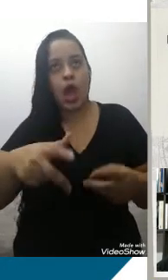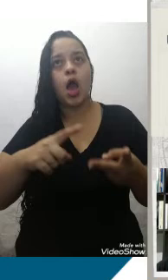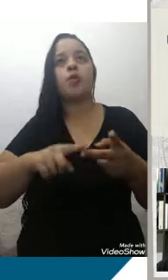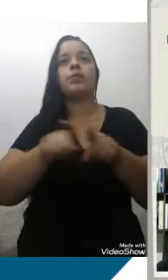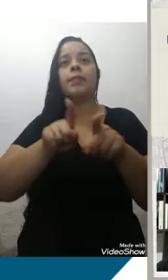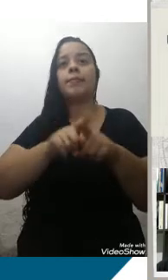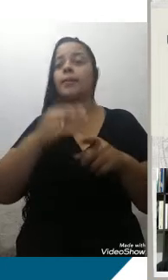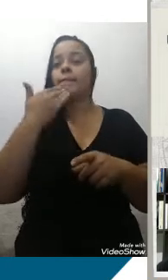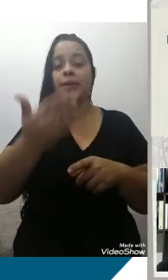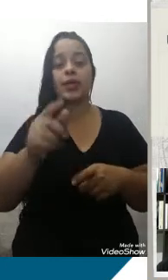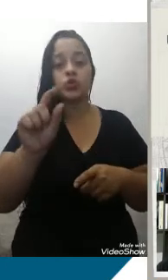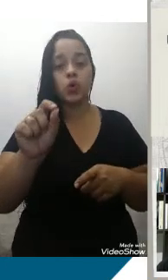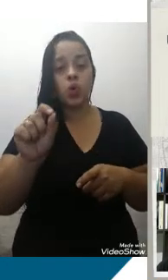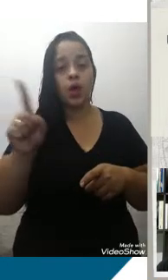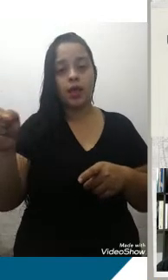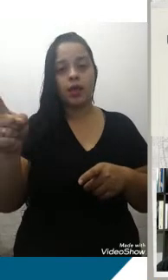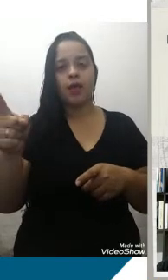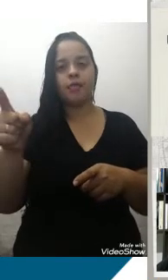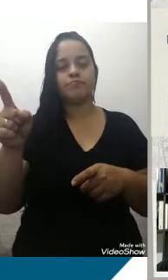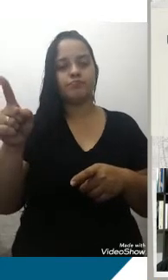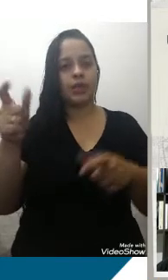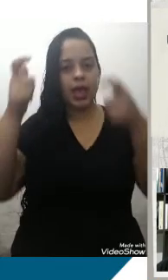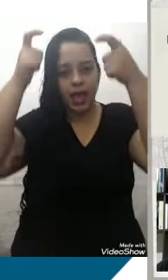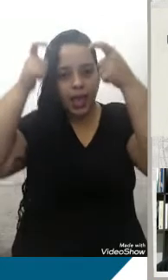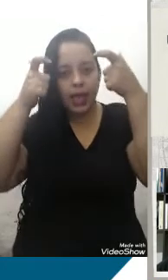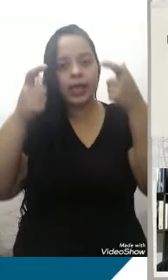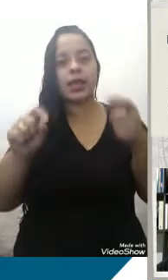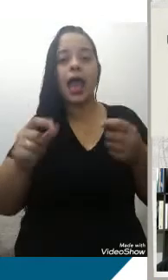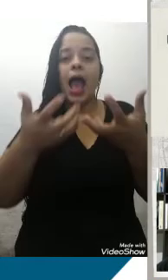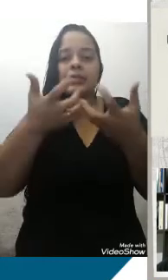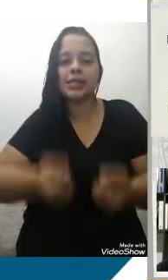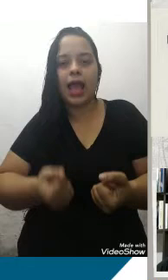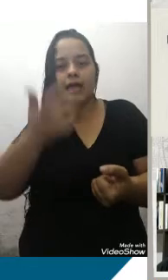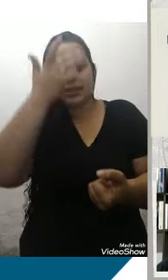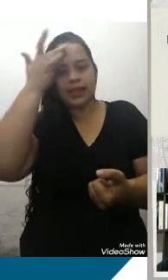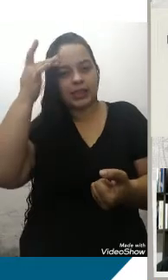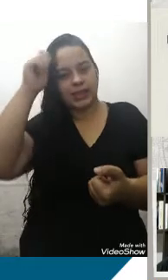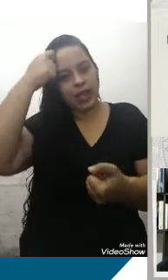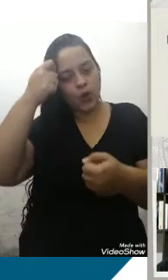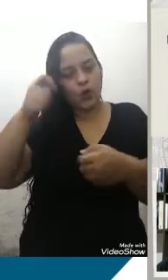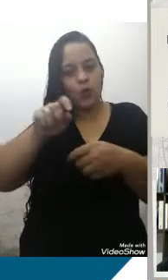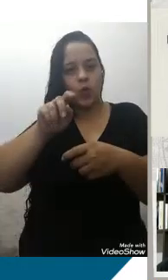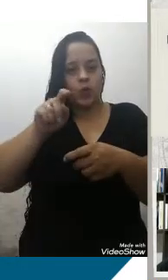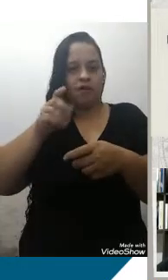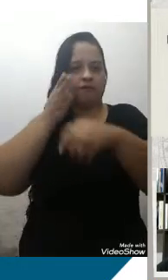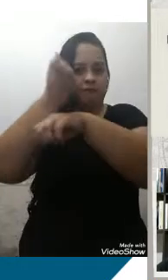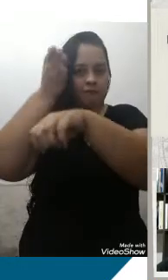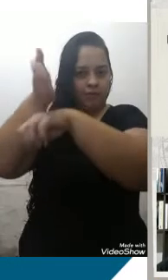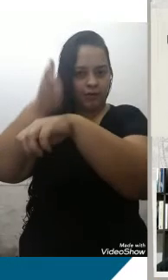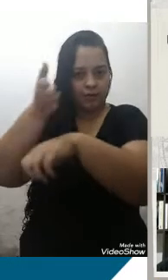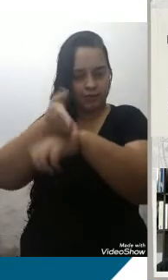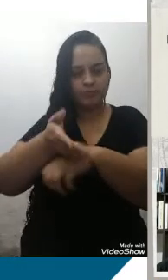pede autorização ao rei Dom João II a aceitarem jovens para que eles pudessem aprender a língua latina e